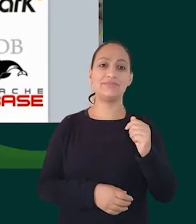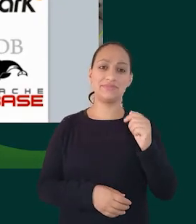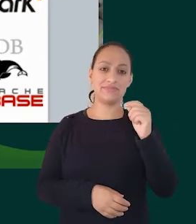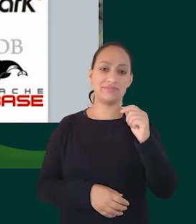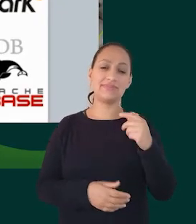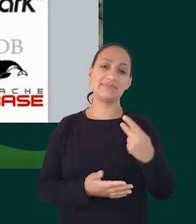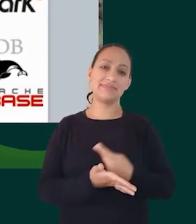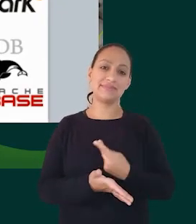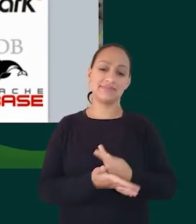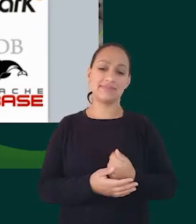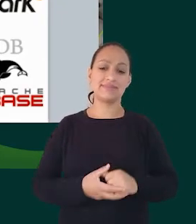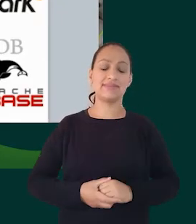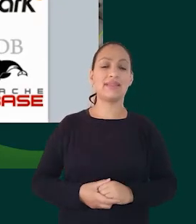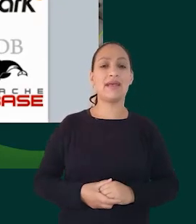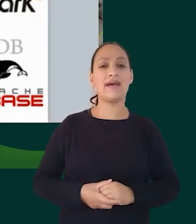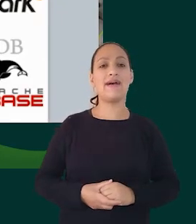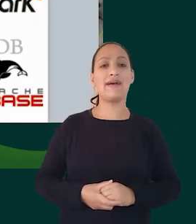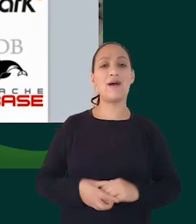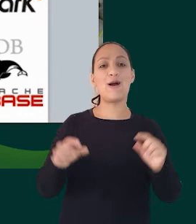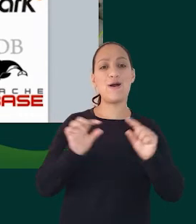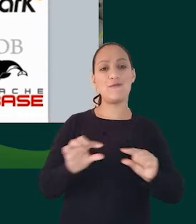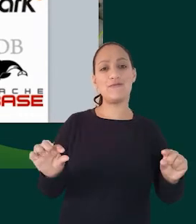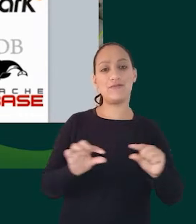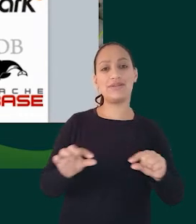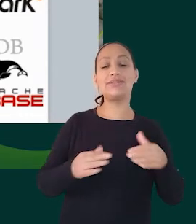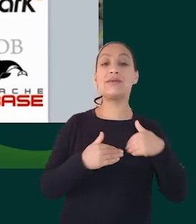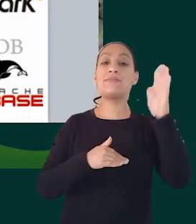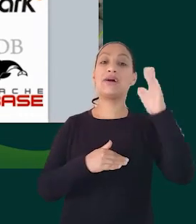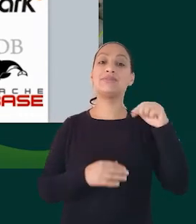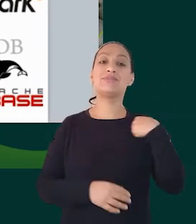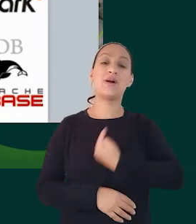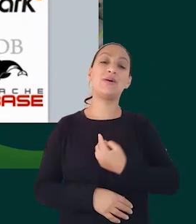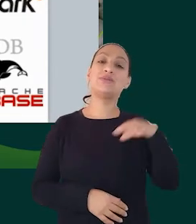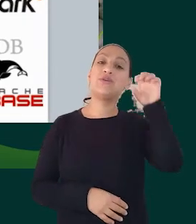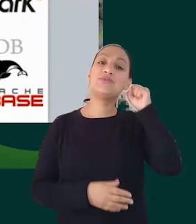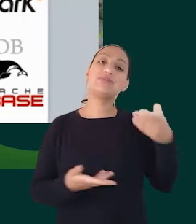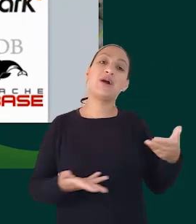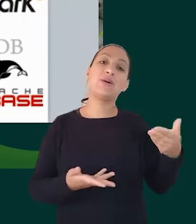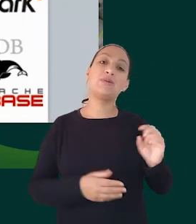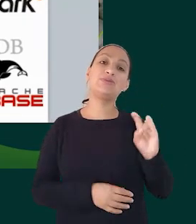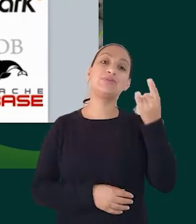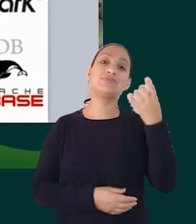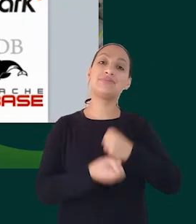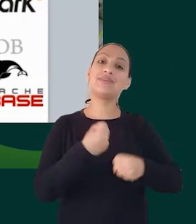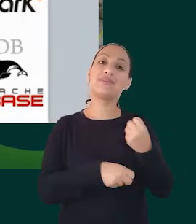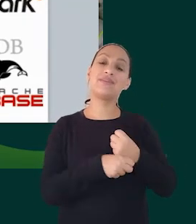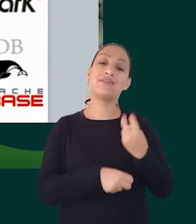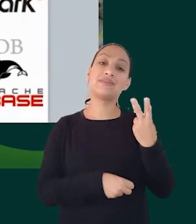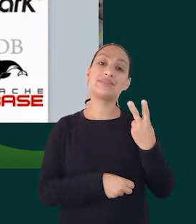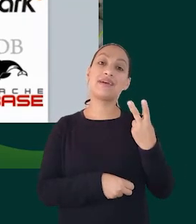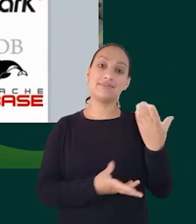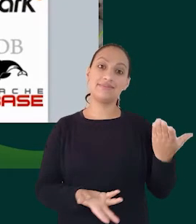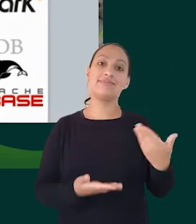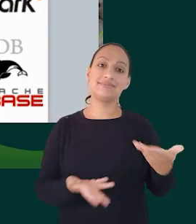Não, é a frase mais ouvida nos últimos 2 anos, né? Sensacional, não. Olha o que eu escrevi no quadro para ti,